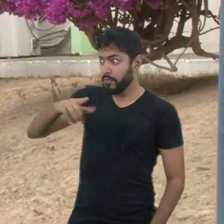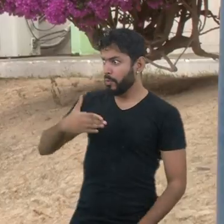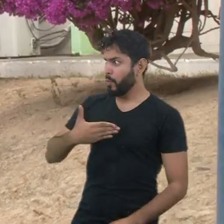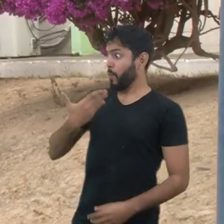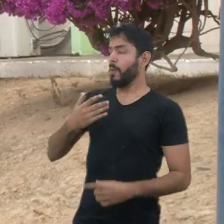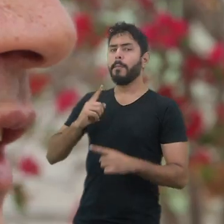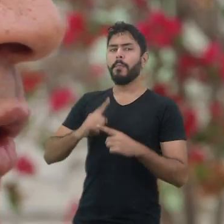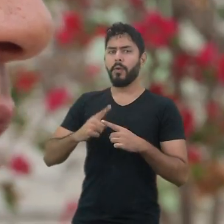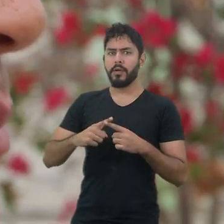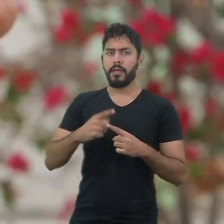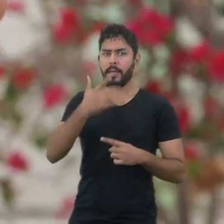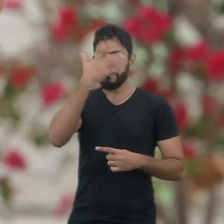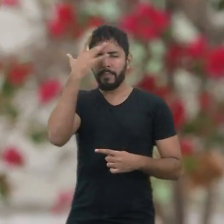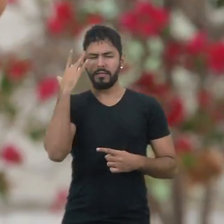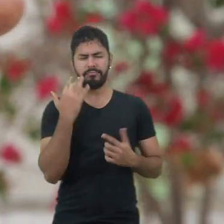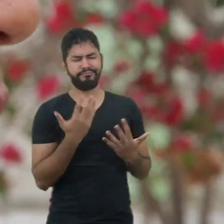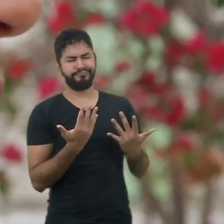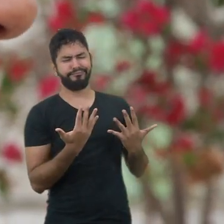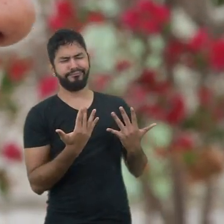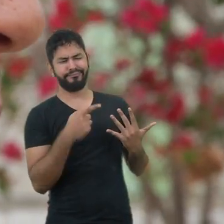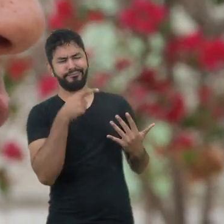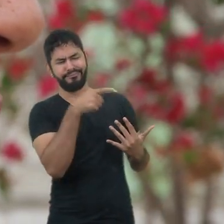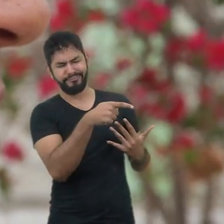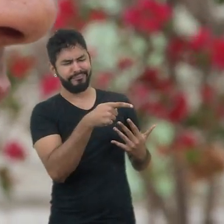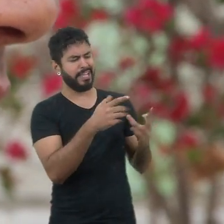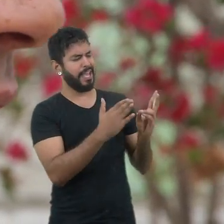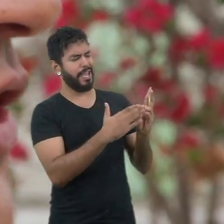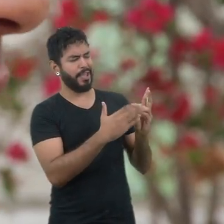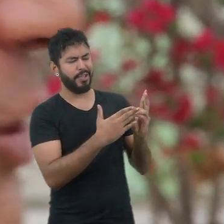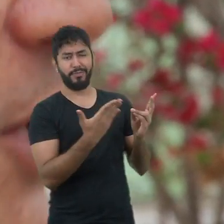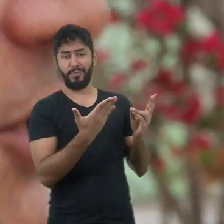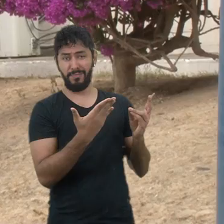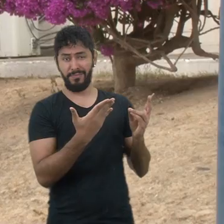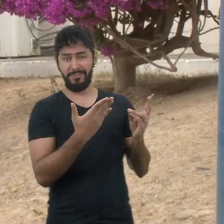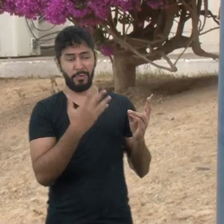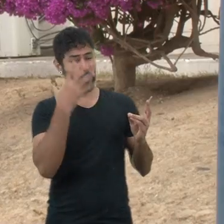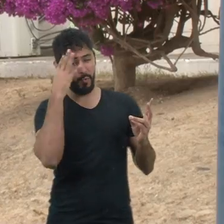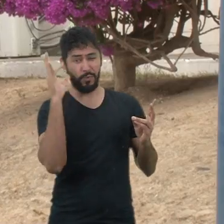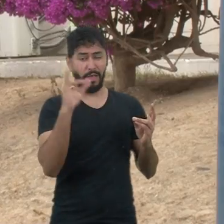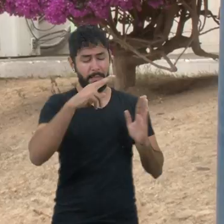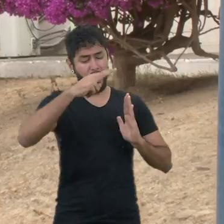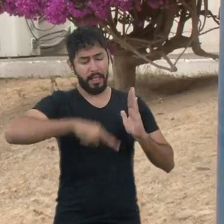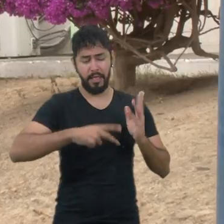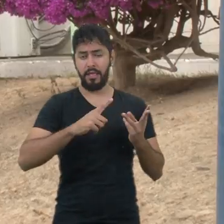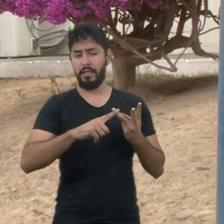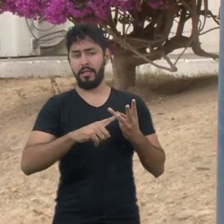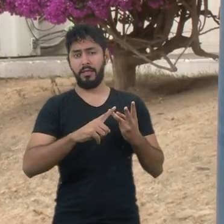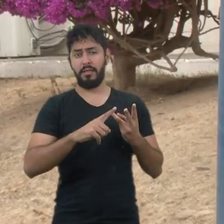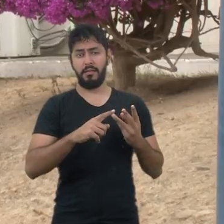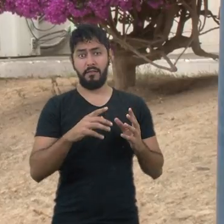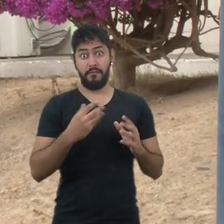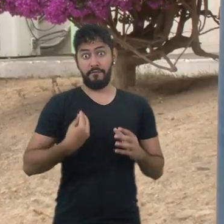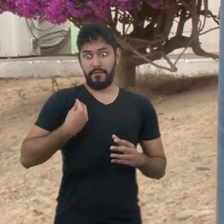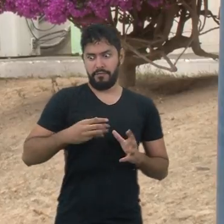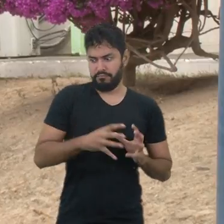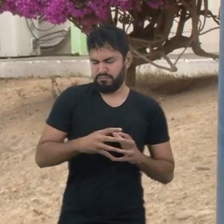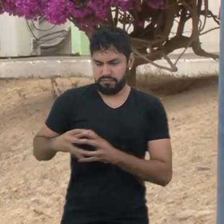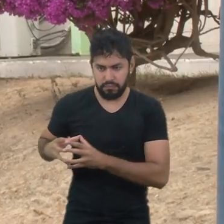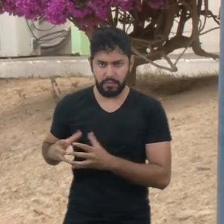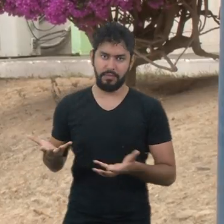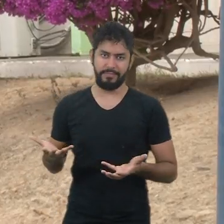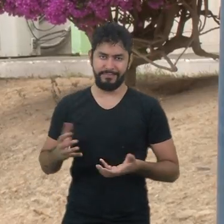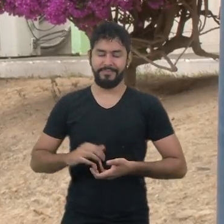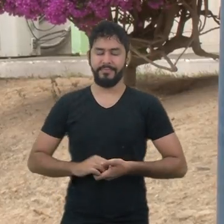justamente por conta do estereótipo, né, daquela coisa da pessoa achar que o índio não sabe ler, que vive